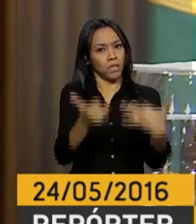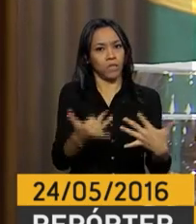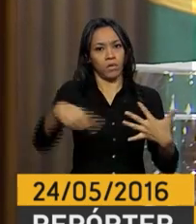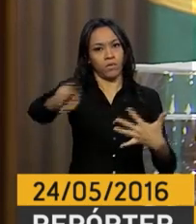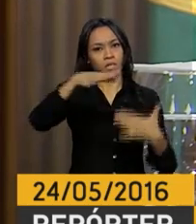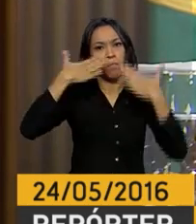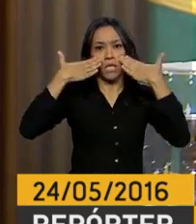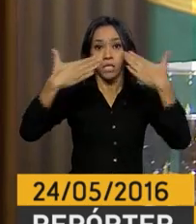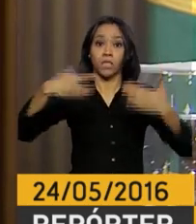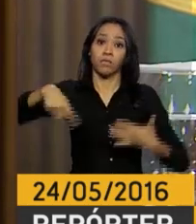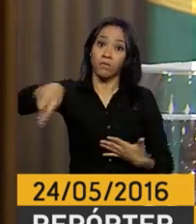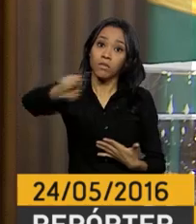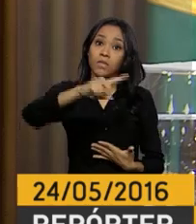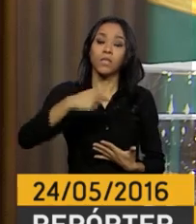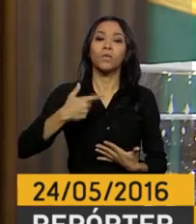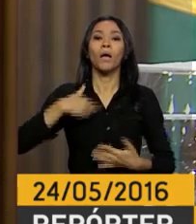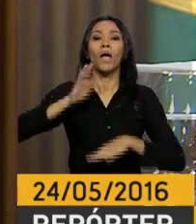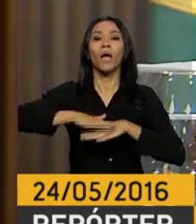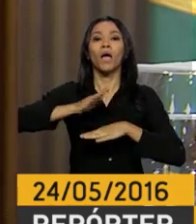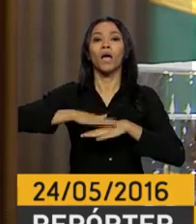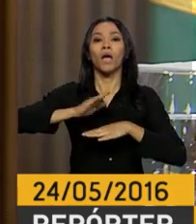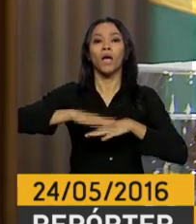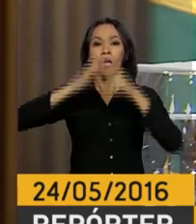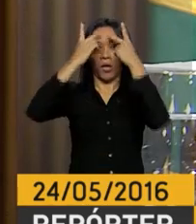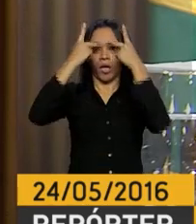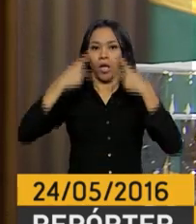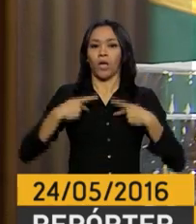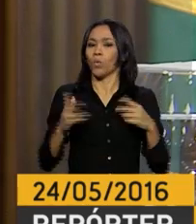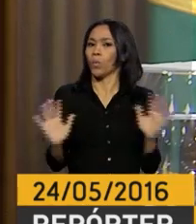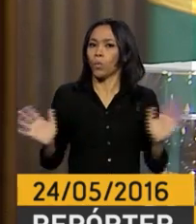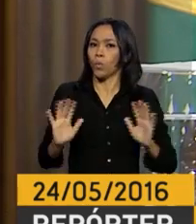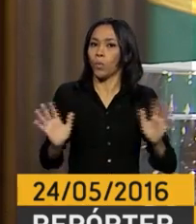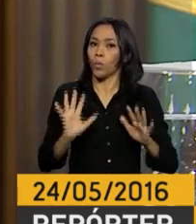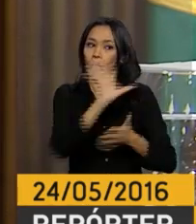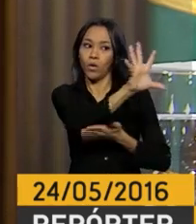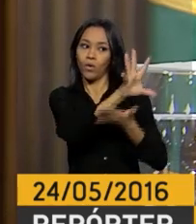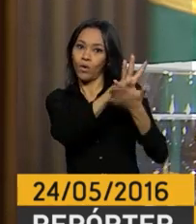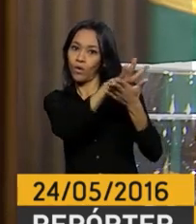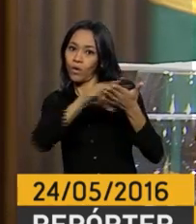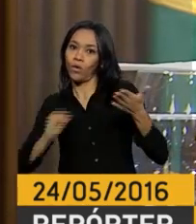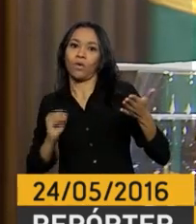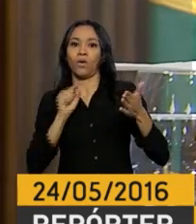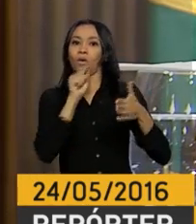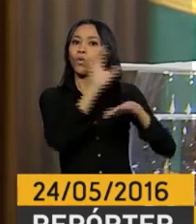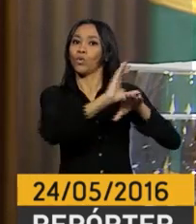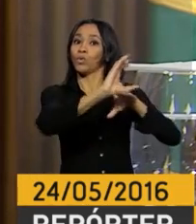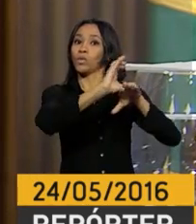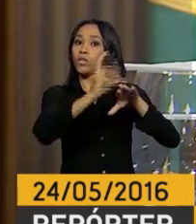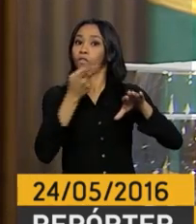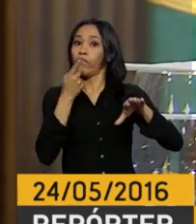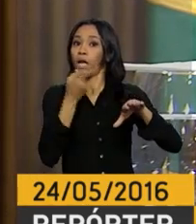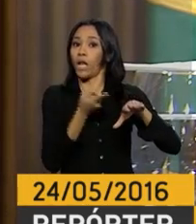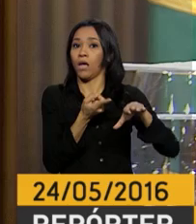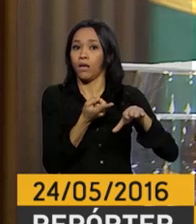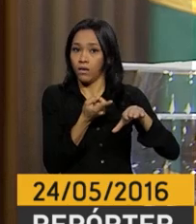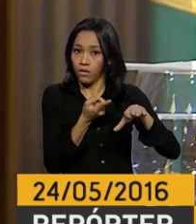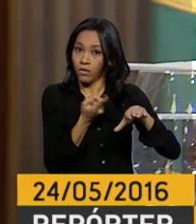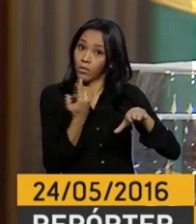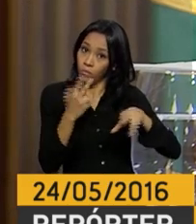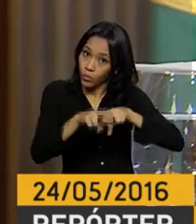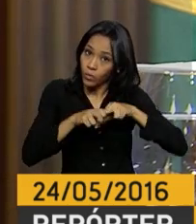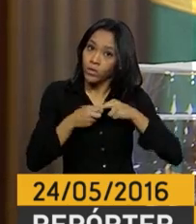e não estou expondo por conta própria, reitero aos senhores, é porque a Constituição assim o determina. Não é? Eu